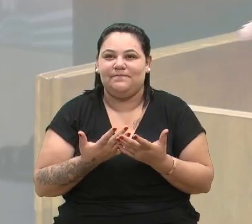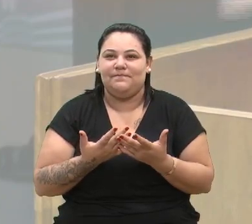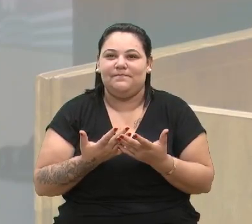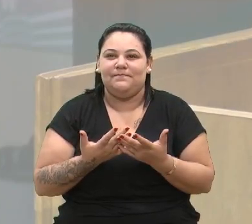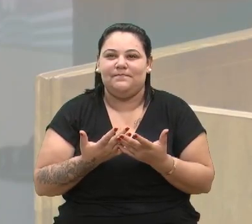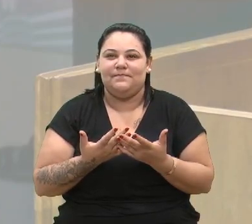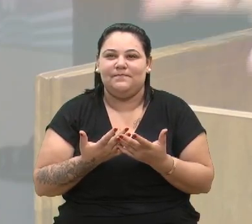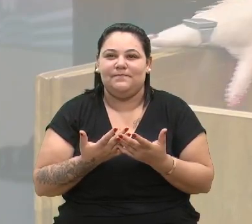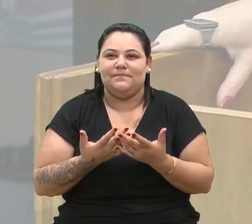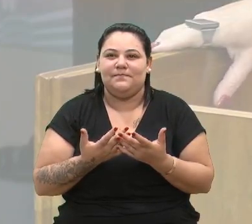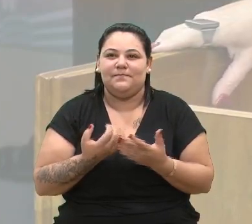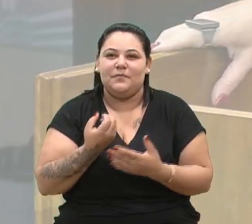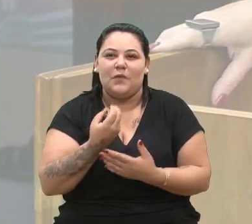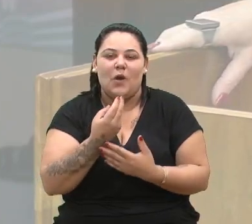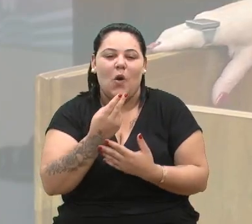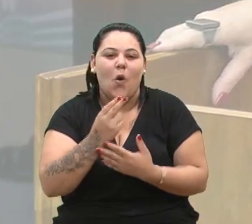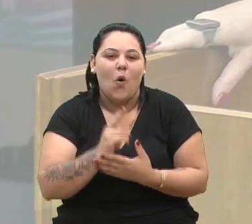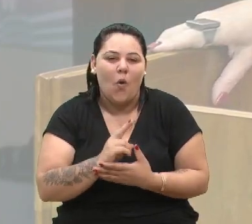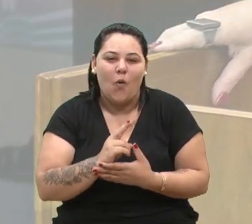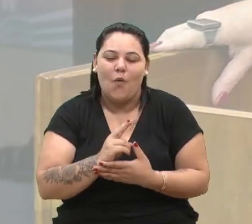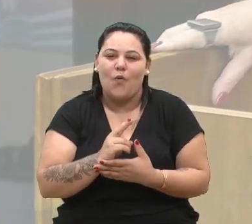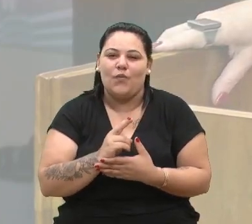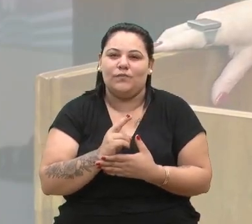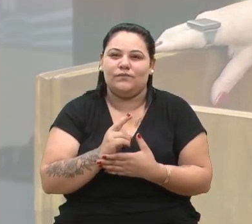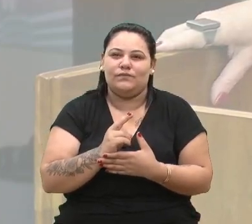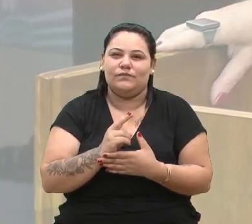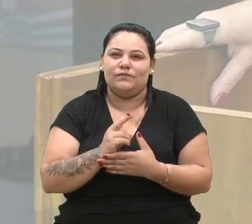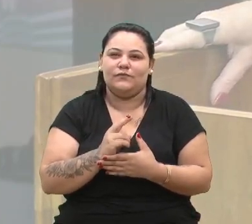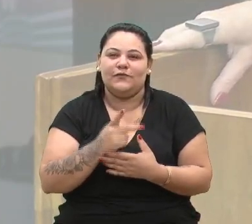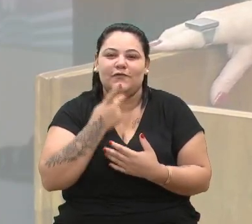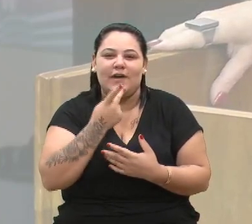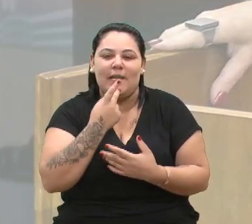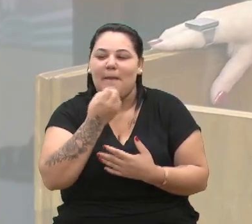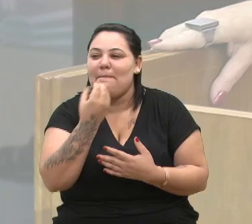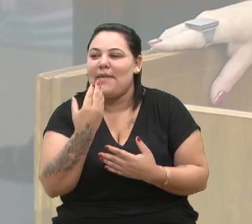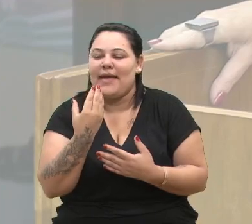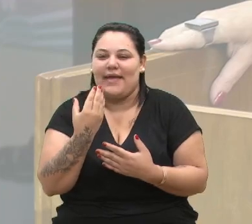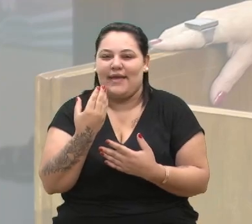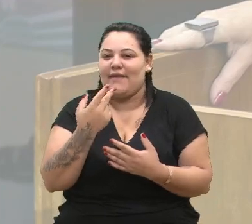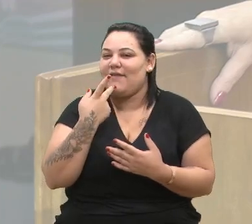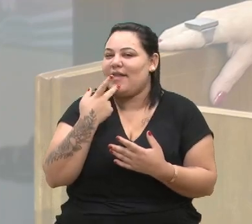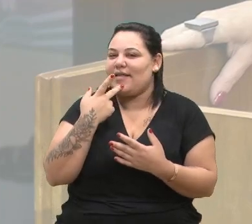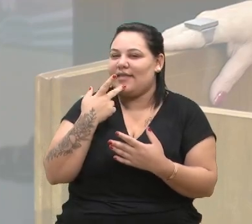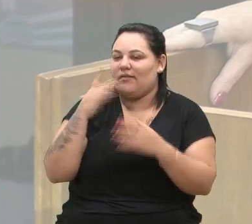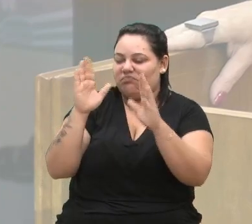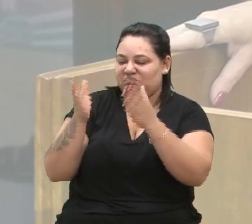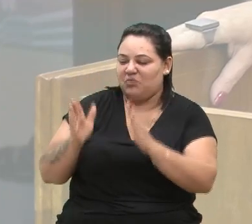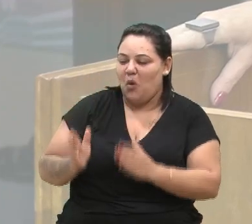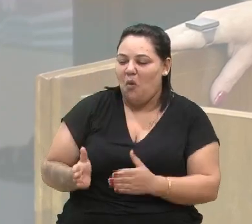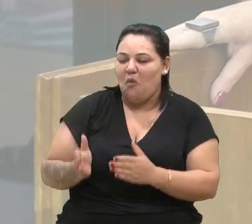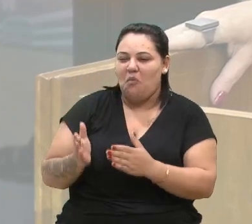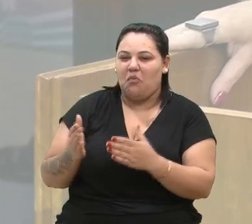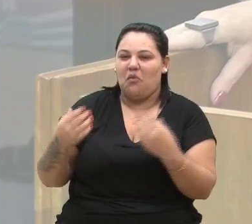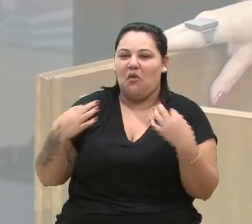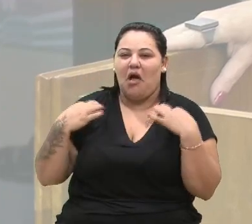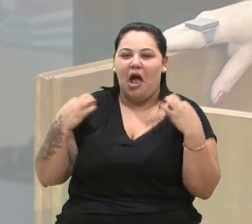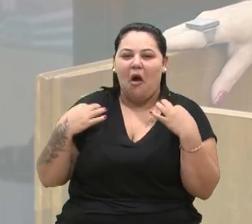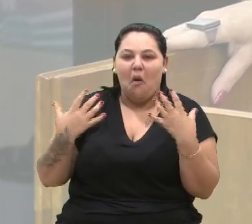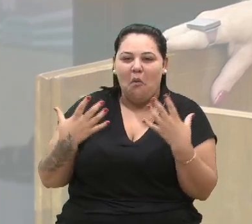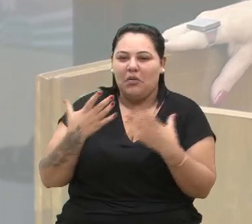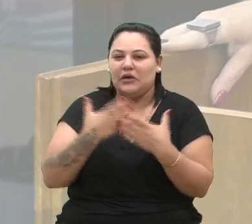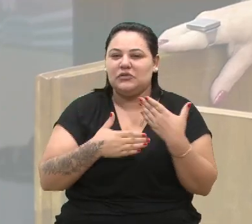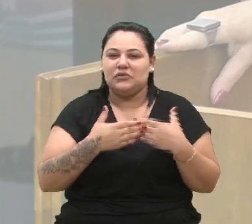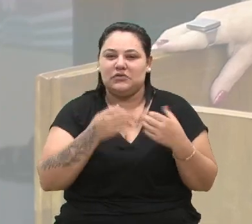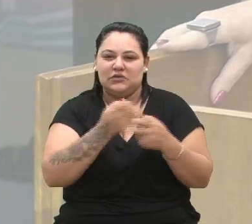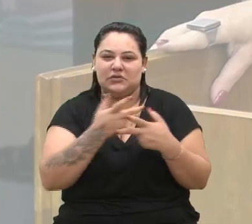um elogio, entre aspas, com alguém, quando se fala da roupa de alguém, tudo isso está